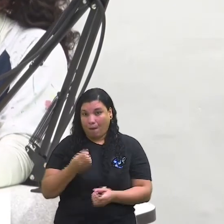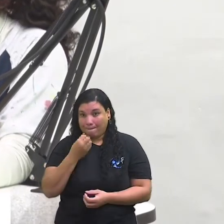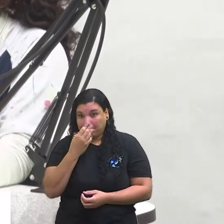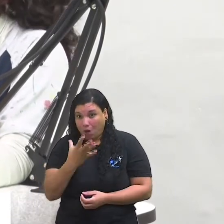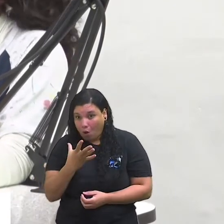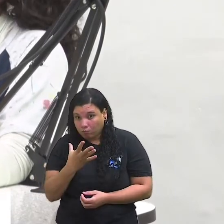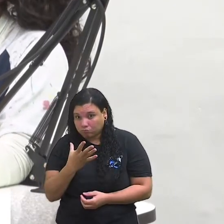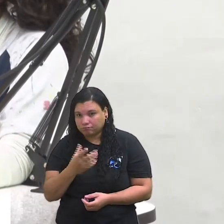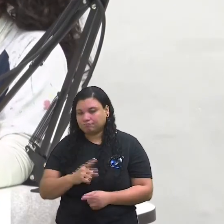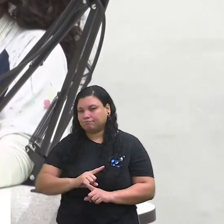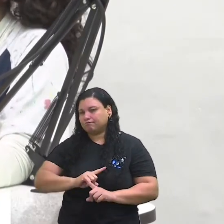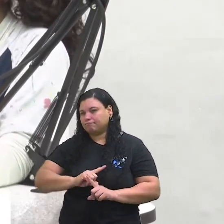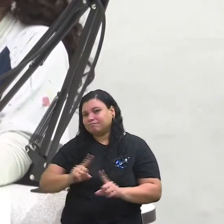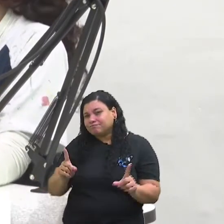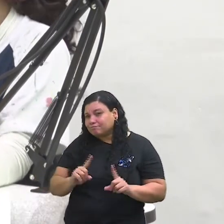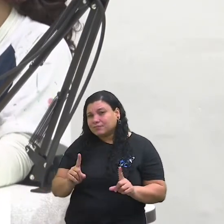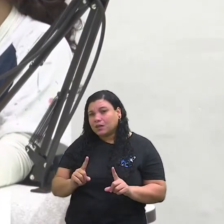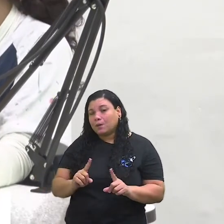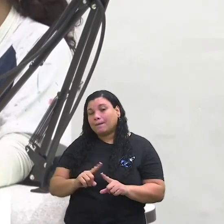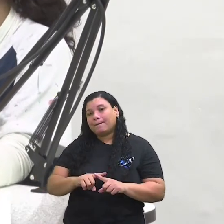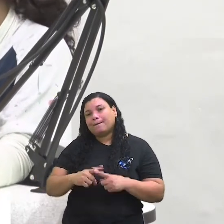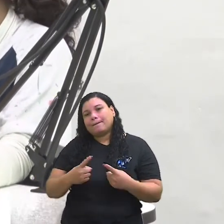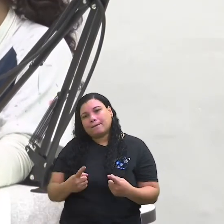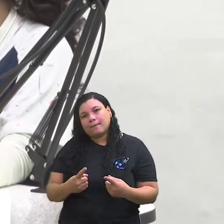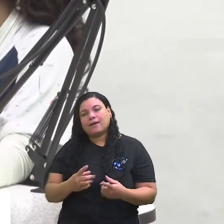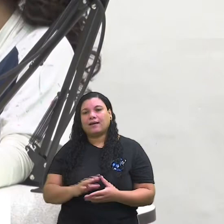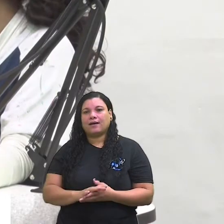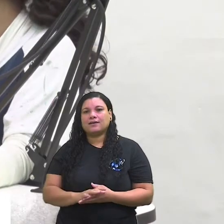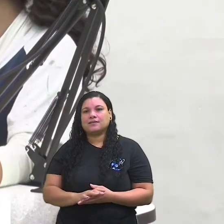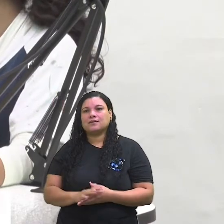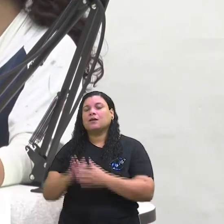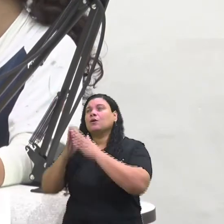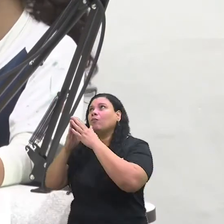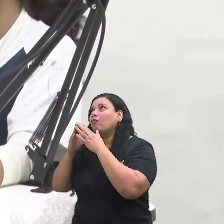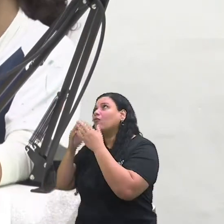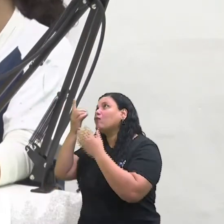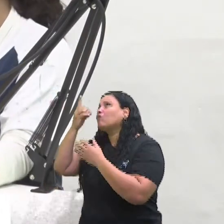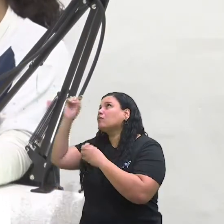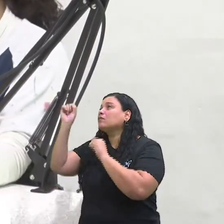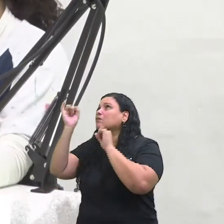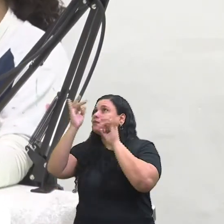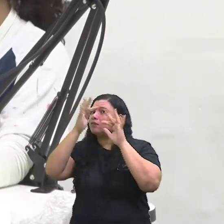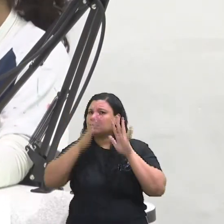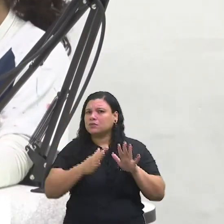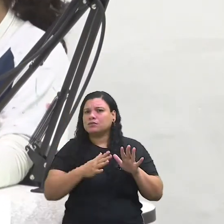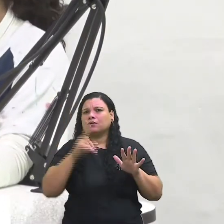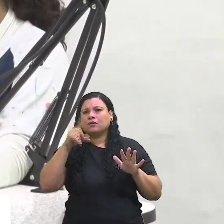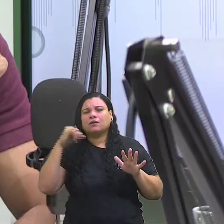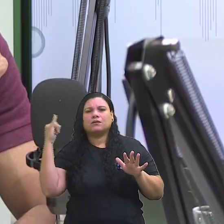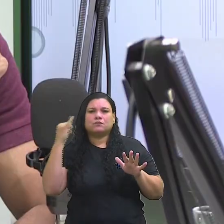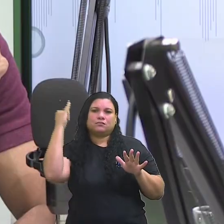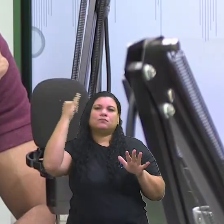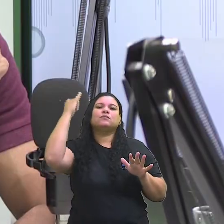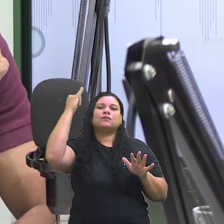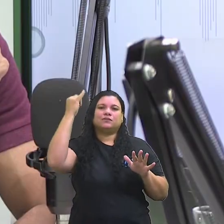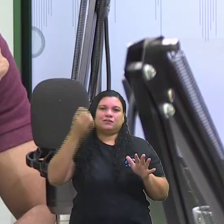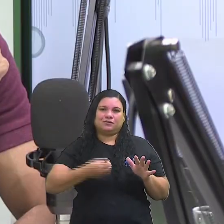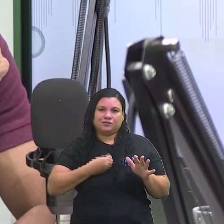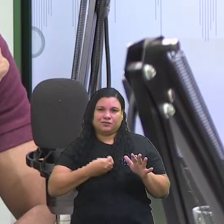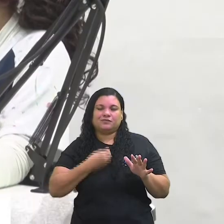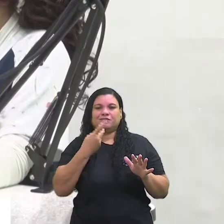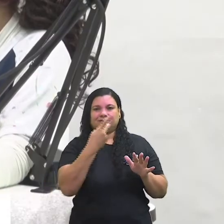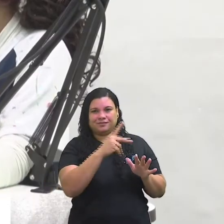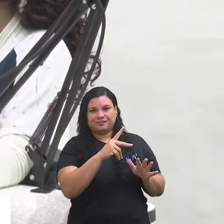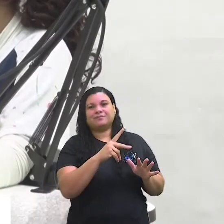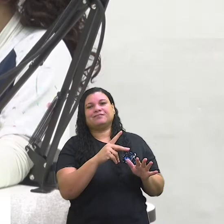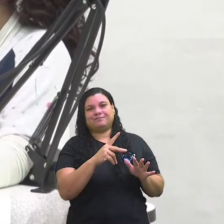confiança e orando, vai... Orando, né? Sim. Sempre orando pela pessoa. Exatamente. Vamos à próxima?